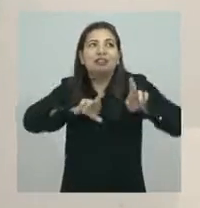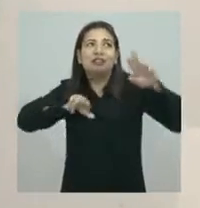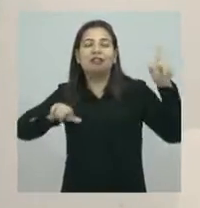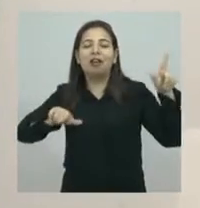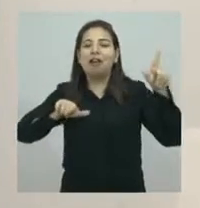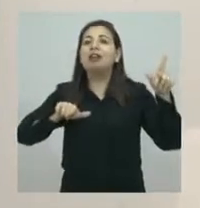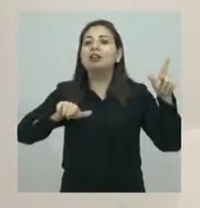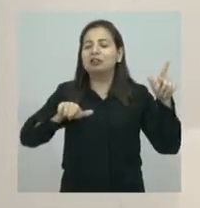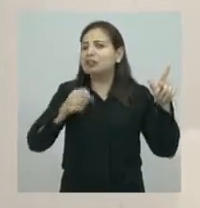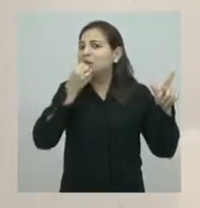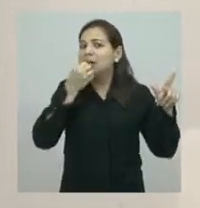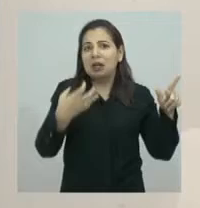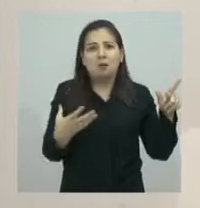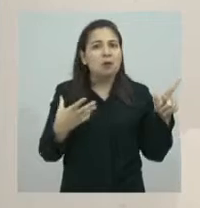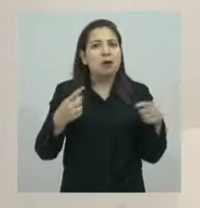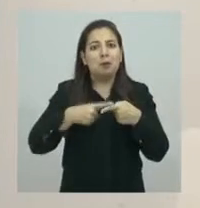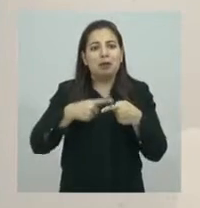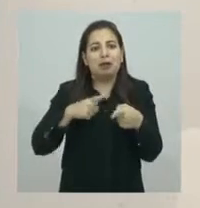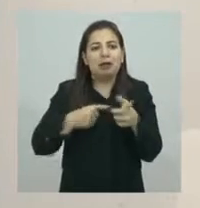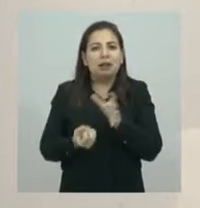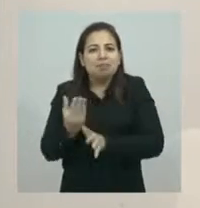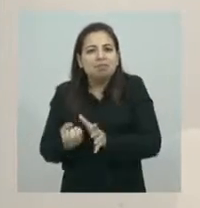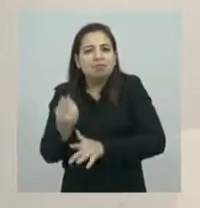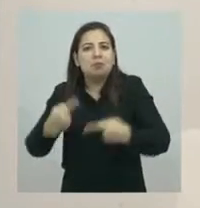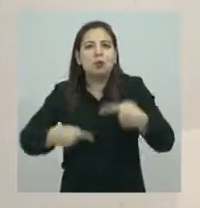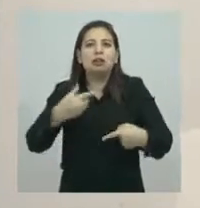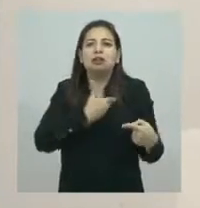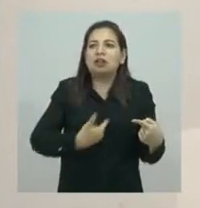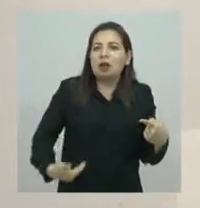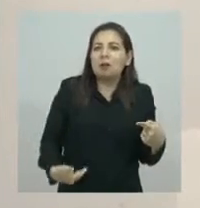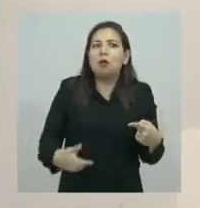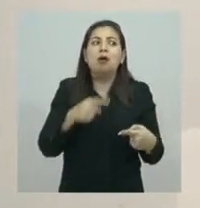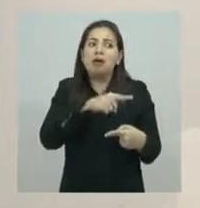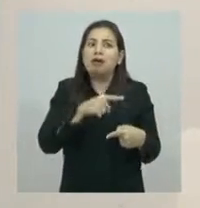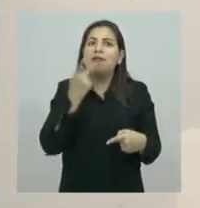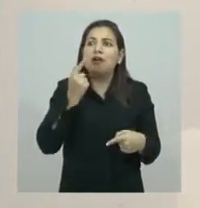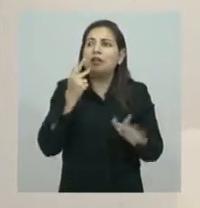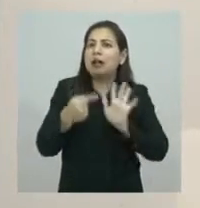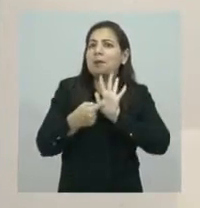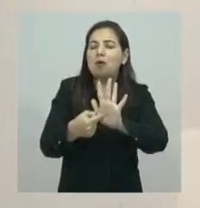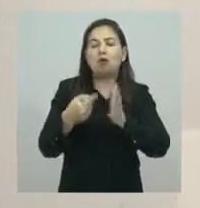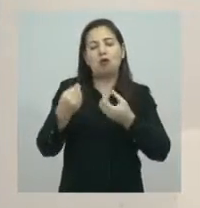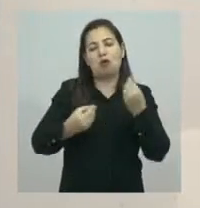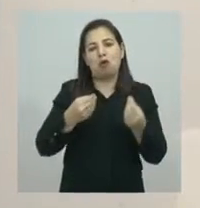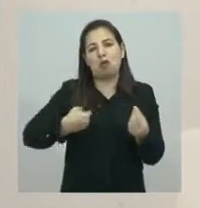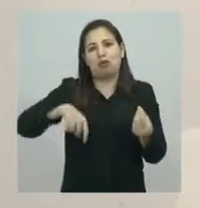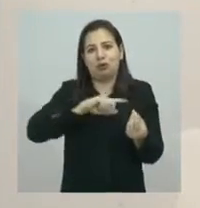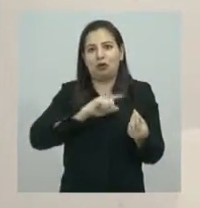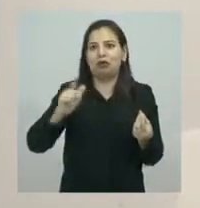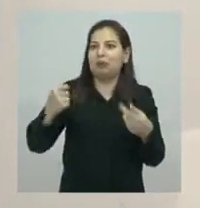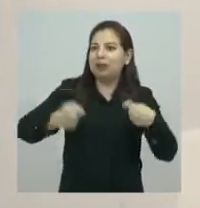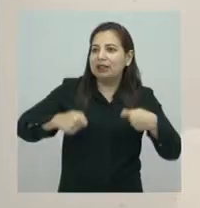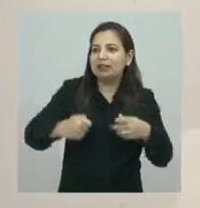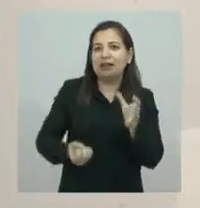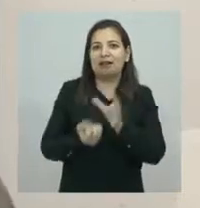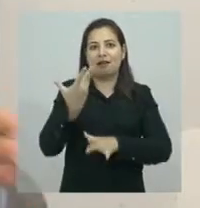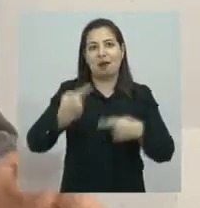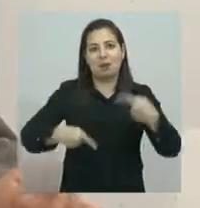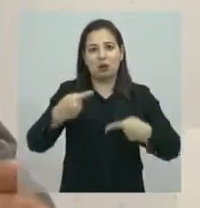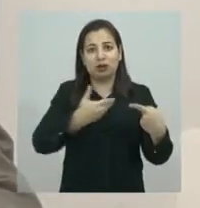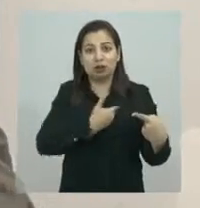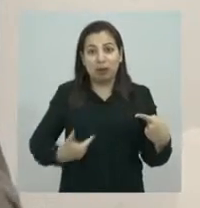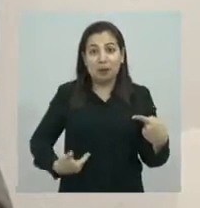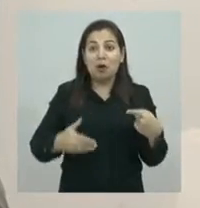políticas sociais, e Fortaleza está dando o exemplo de como a gente deve trabalhar as questões das políticas públicas voltadas para